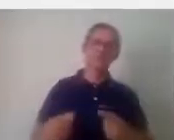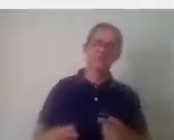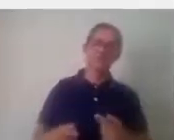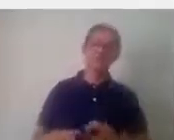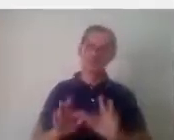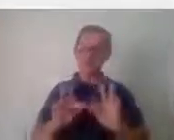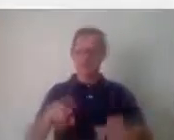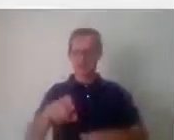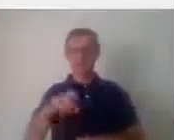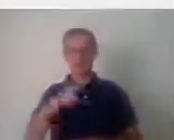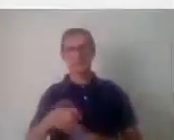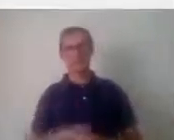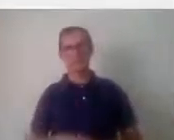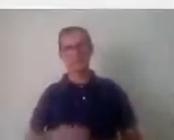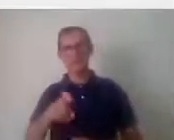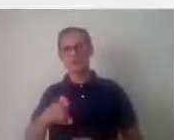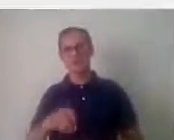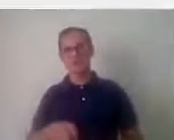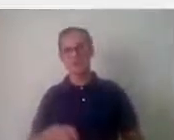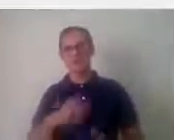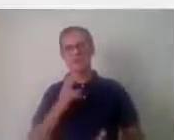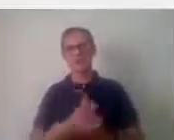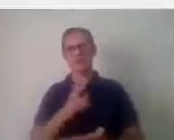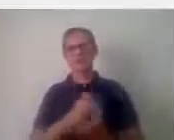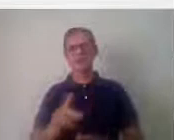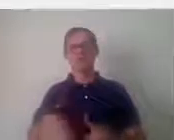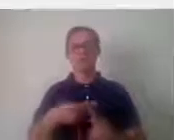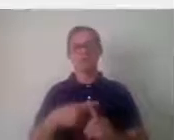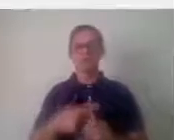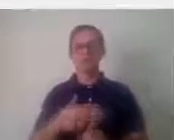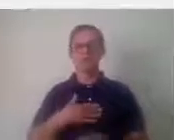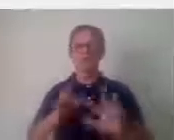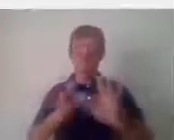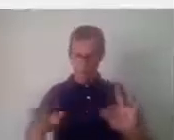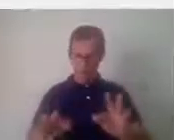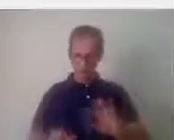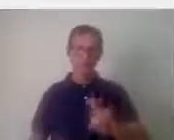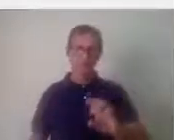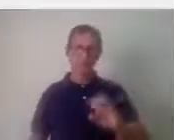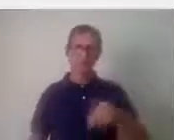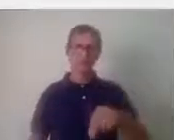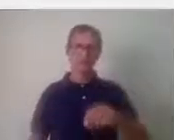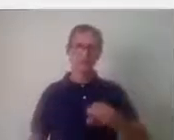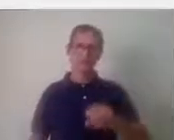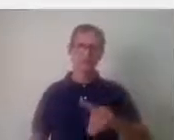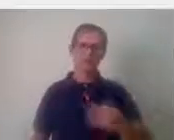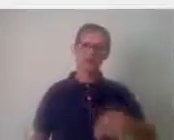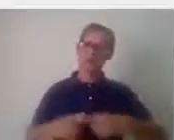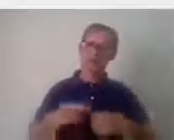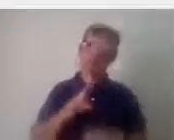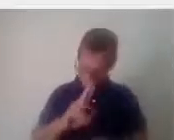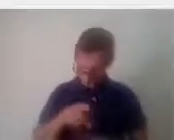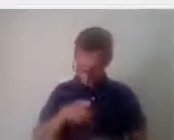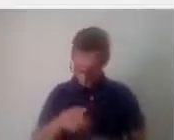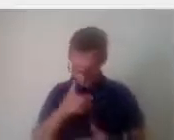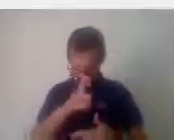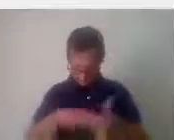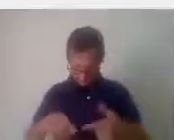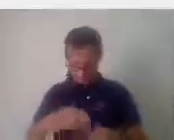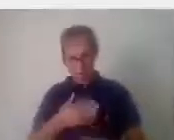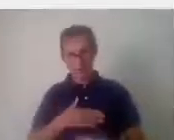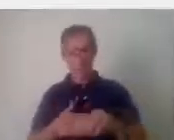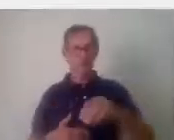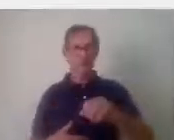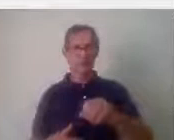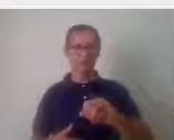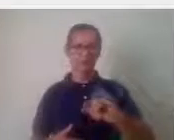função x, o x é fixo, vezes a minha função densidade. O resultado você divide pela minha massa que